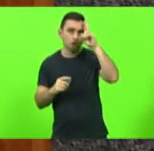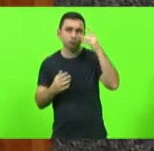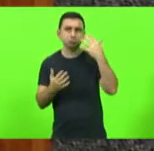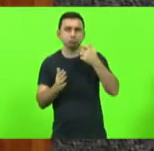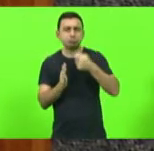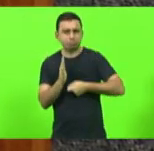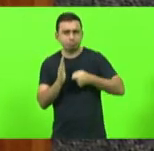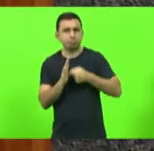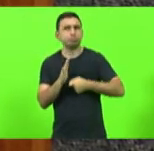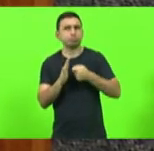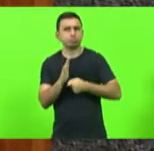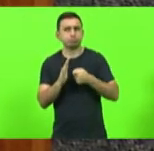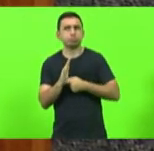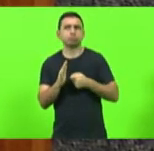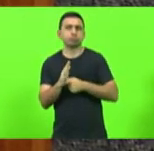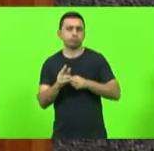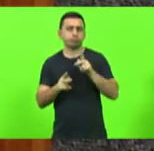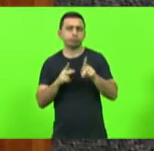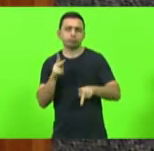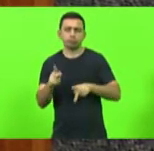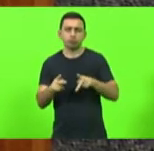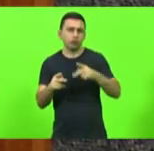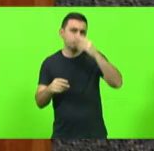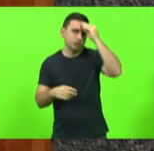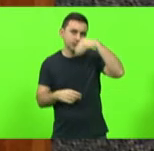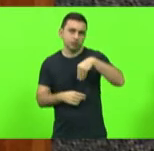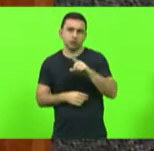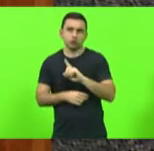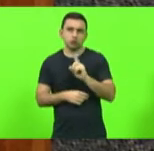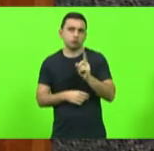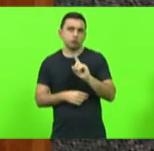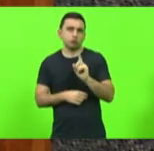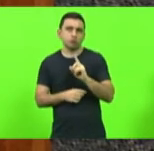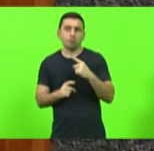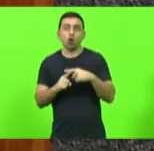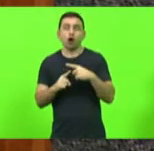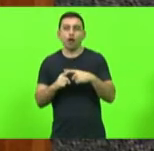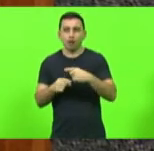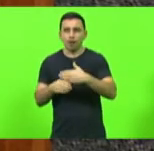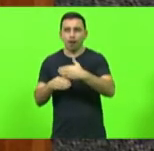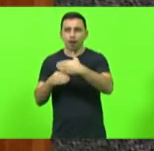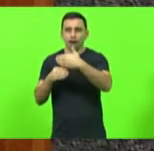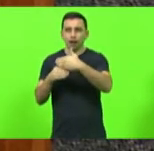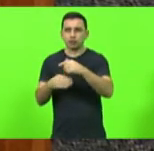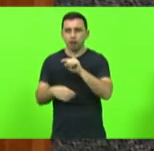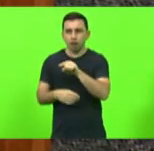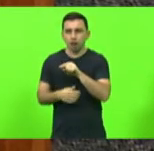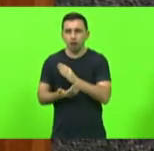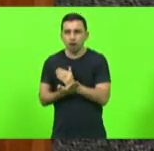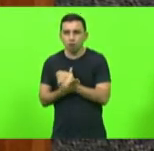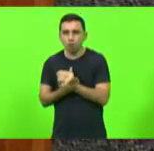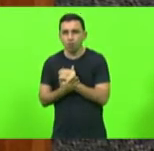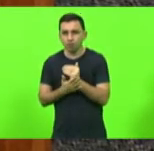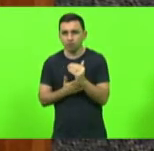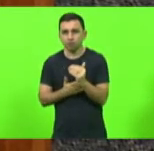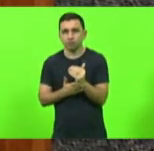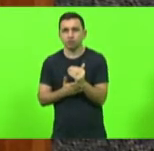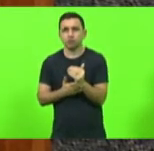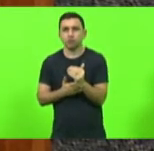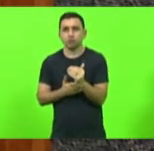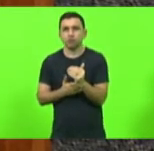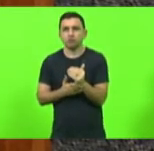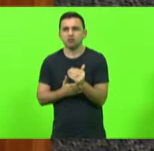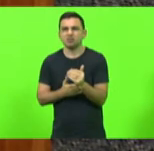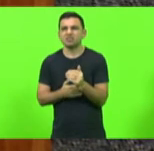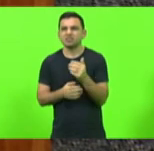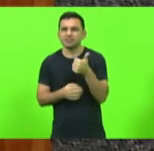lutador, um povo que não desistiu, porque a barragem lá deu início e há praticamente